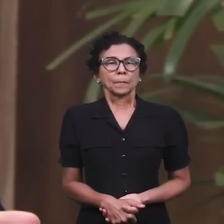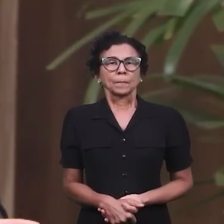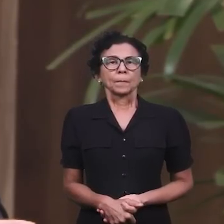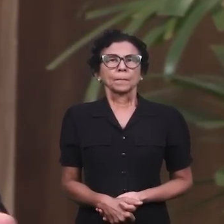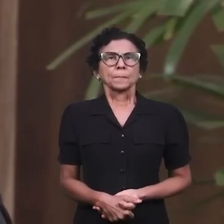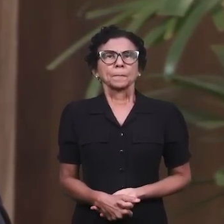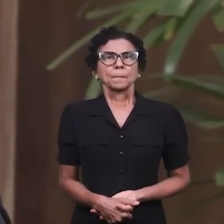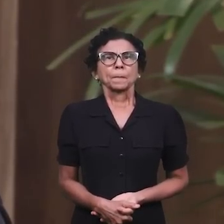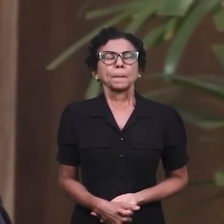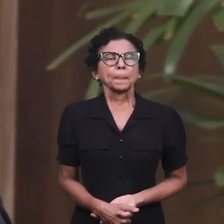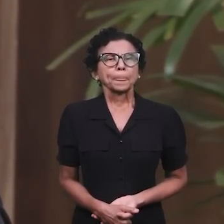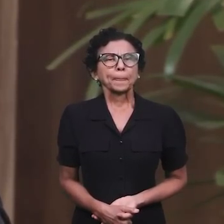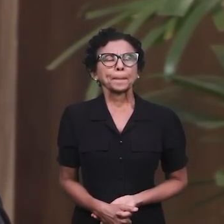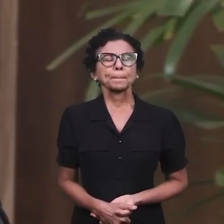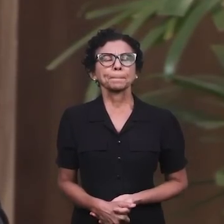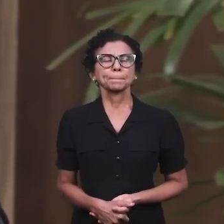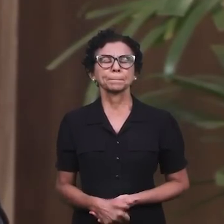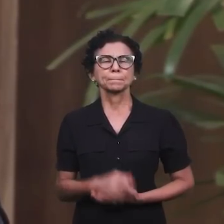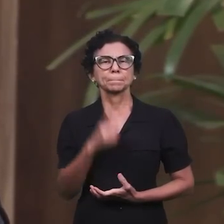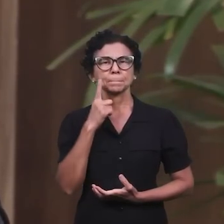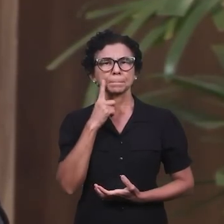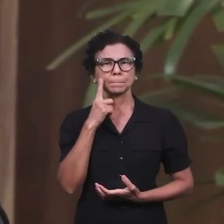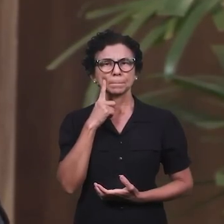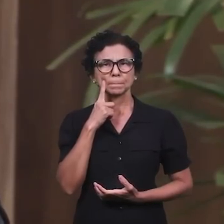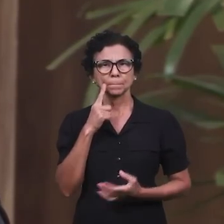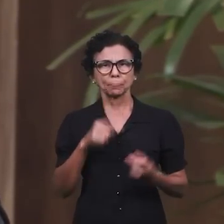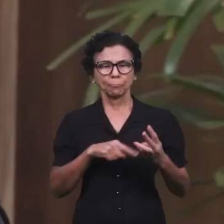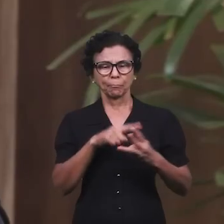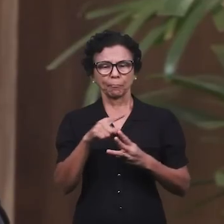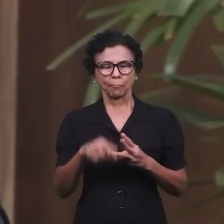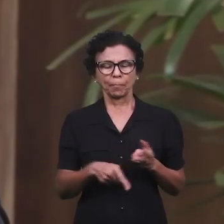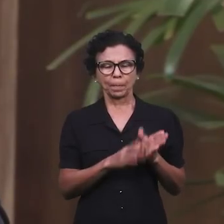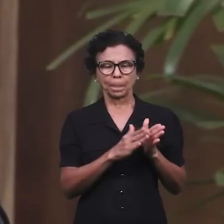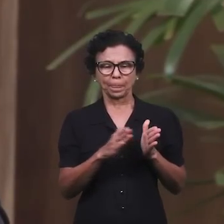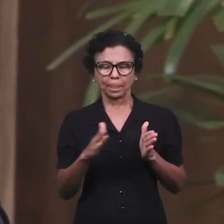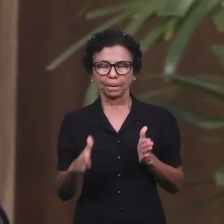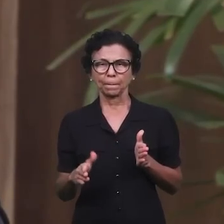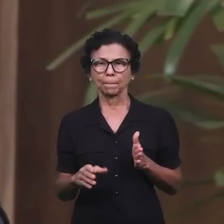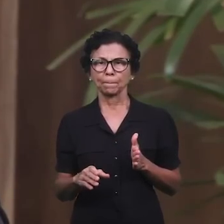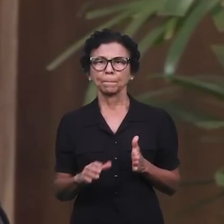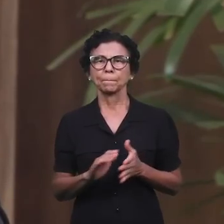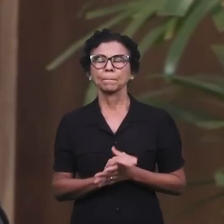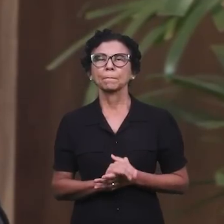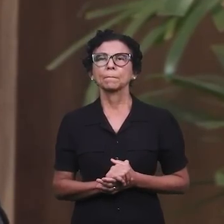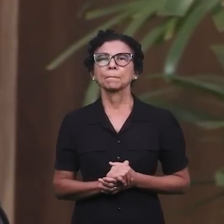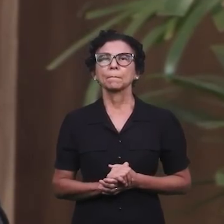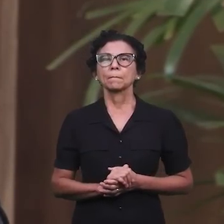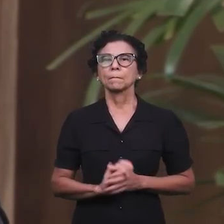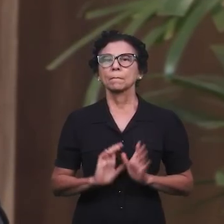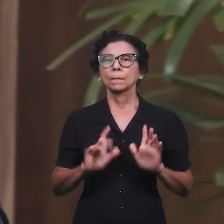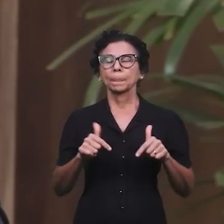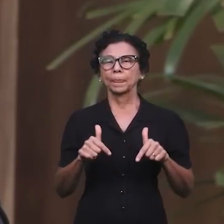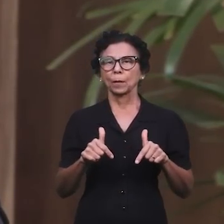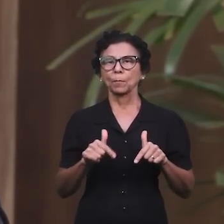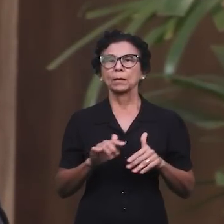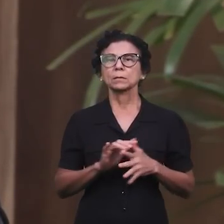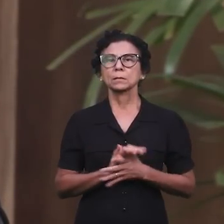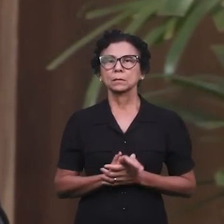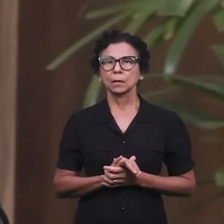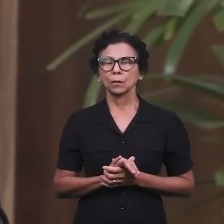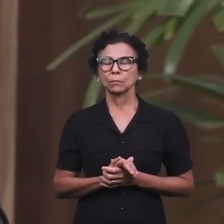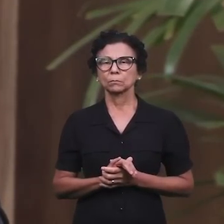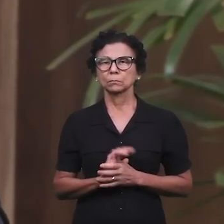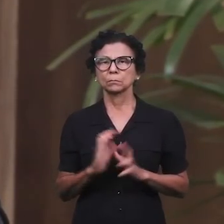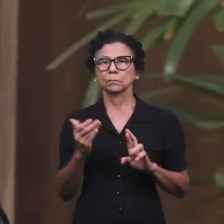nós vemos 3 dispensações muito claras na palavra. Nós vemos uma dispensação ou uma ação que evidencia diretamente a figura